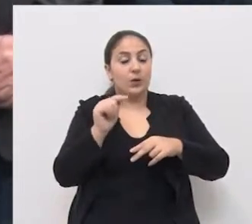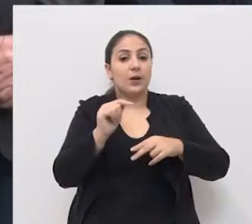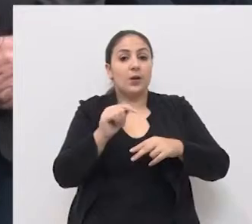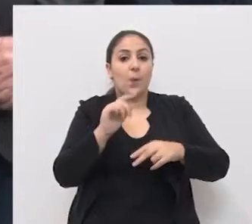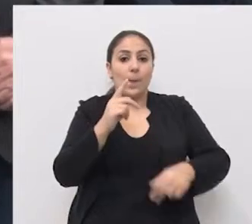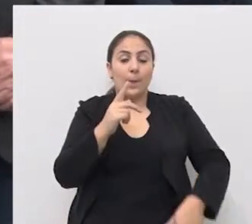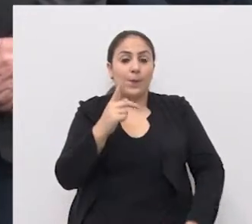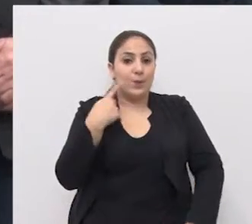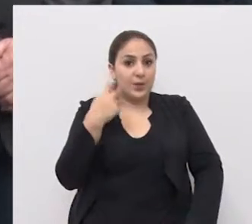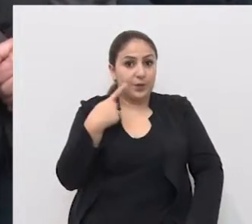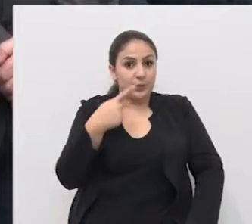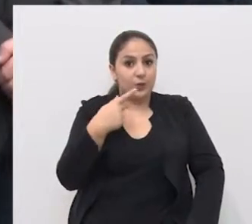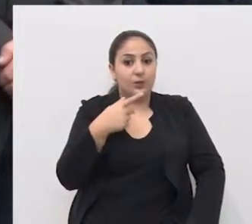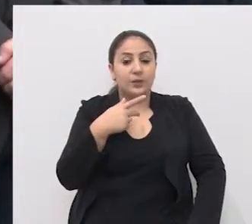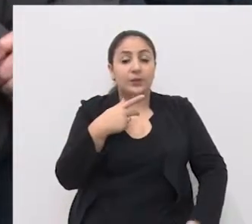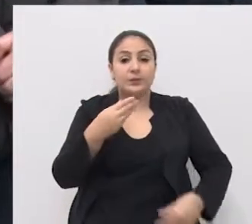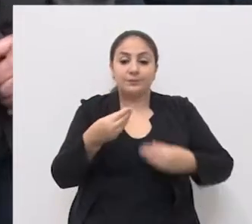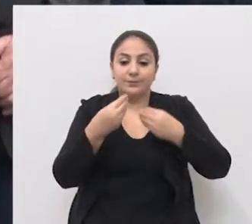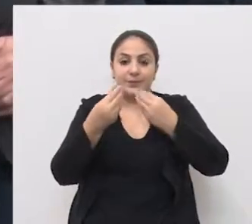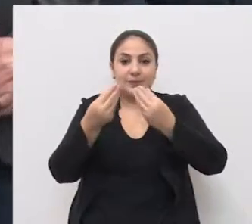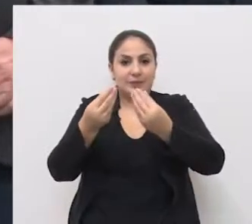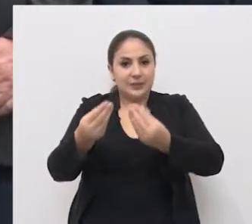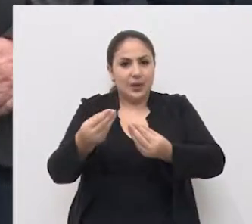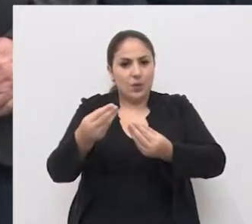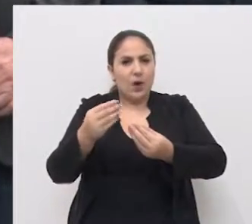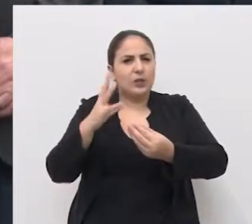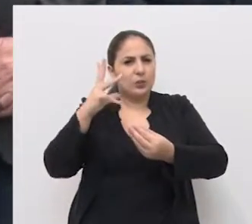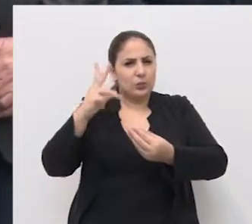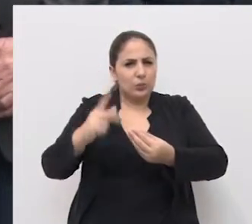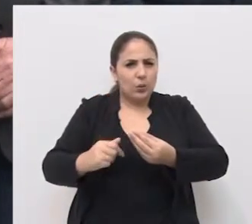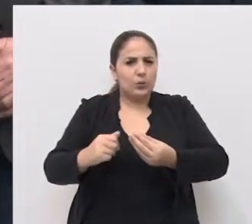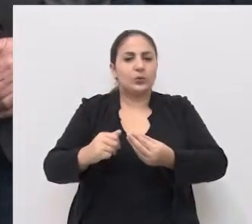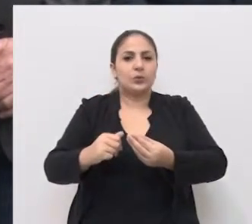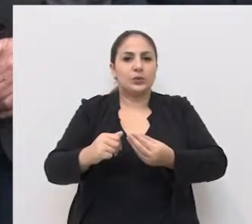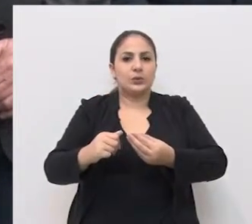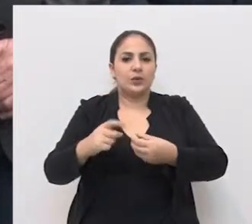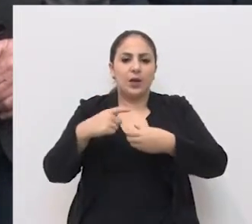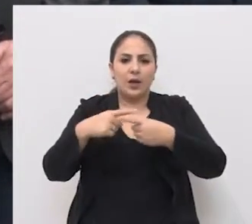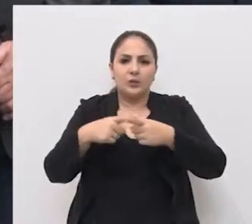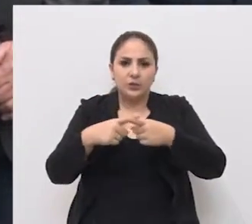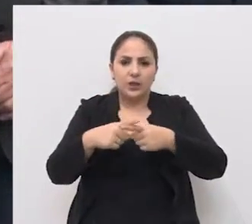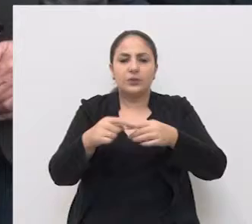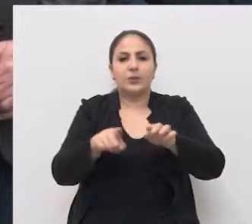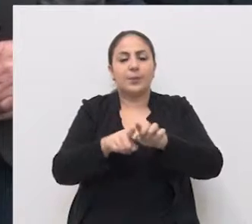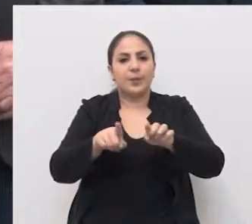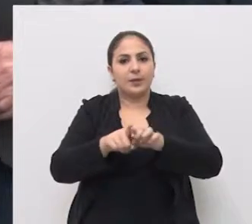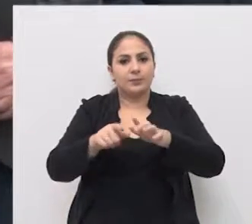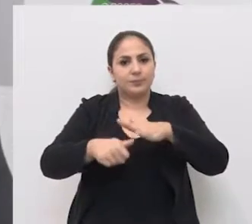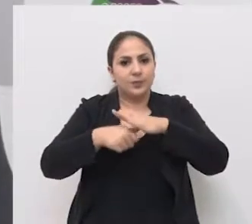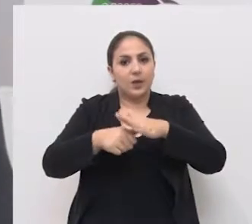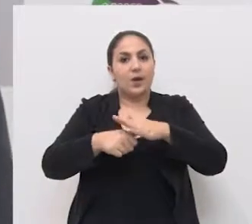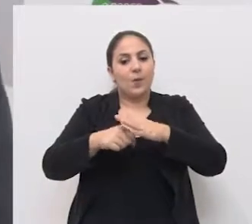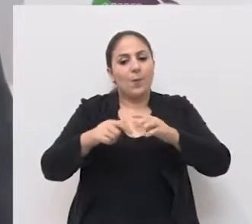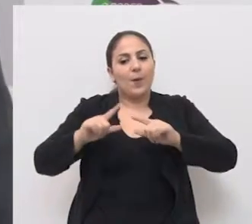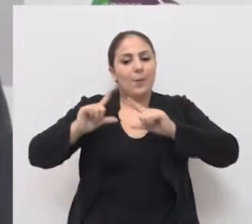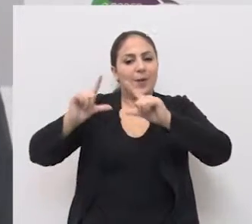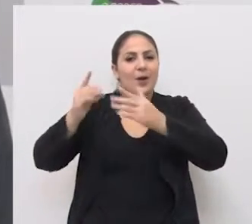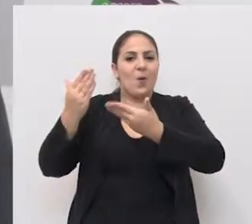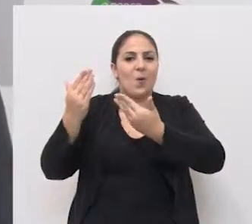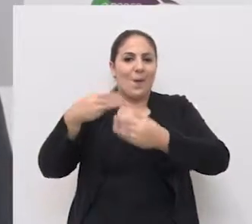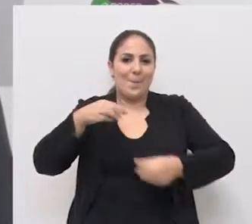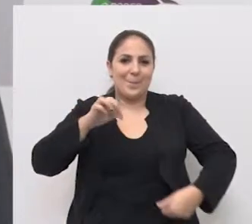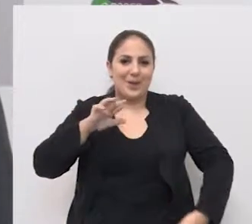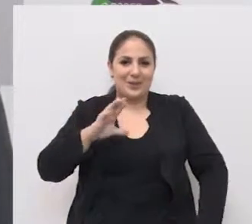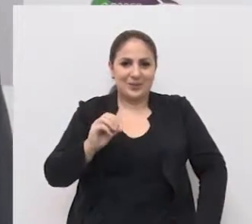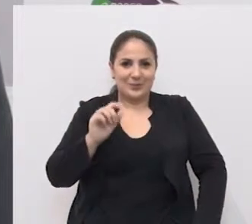outros motivos, o pedetista concedeu aos diretores e associados uma placa de honra ao mérito. O CREA, nesses seus